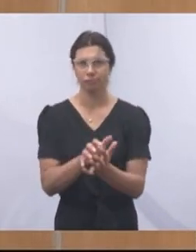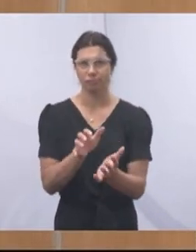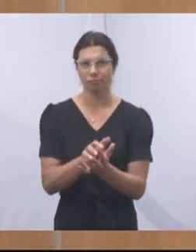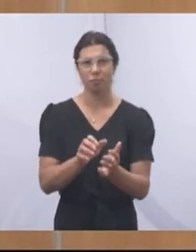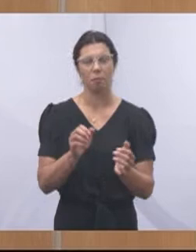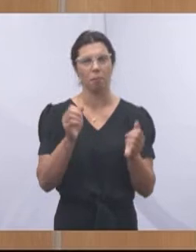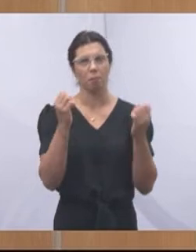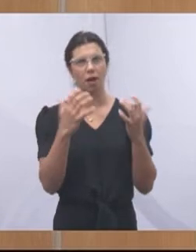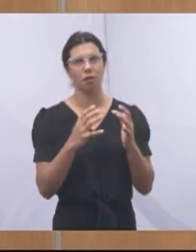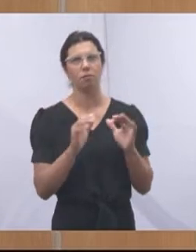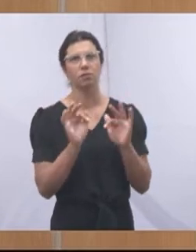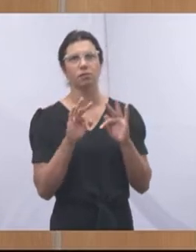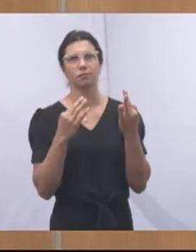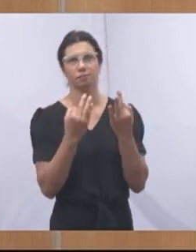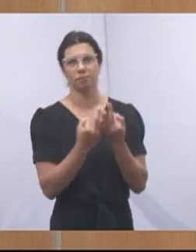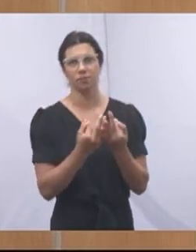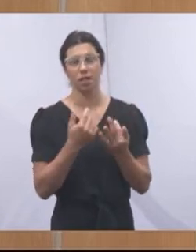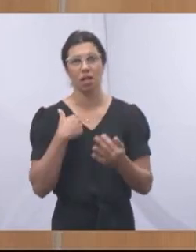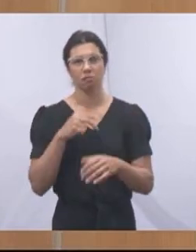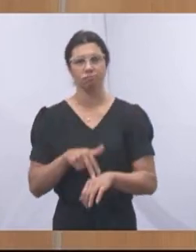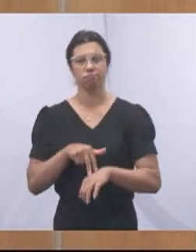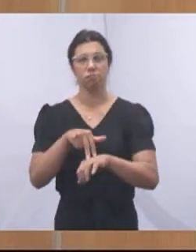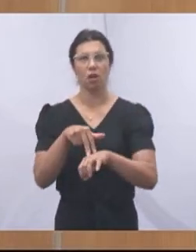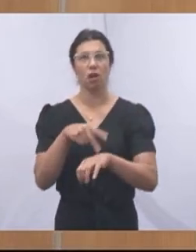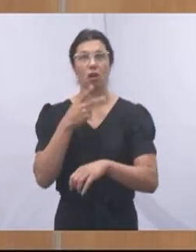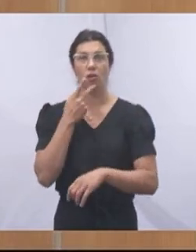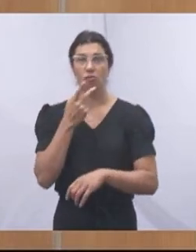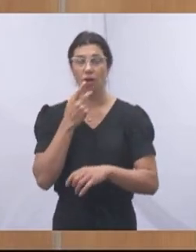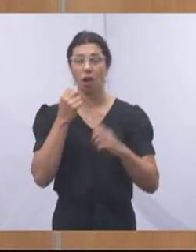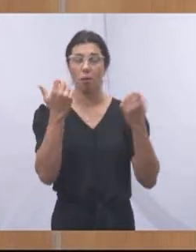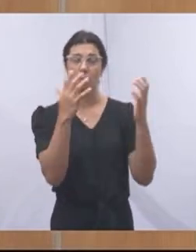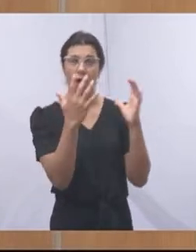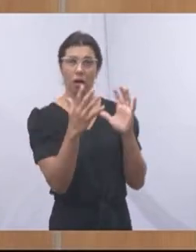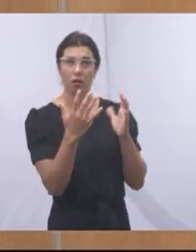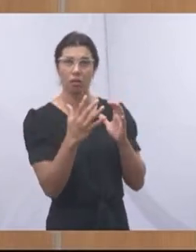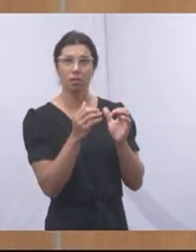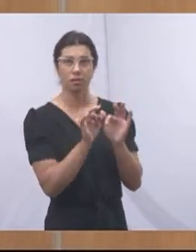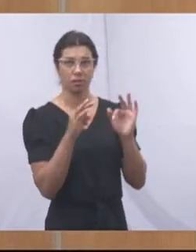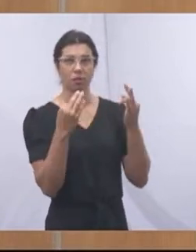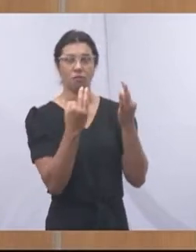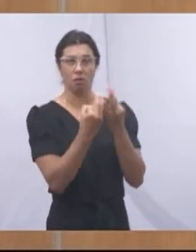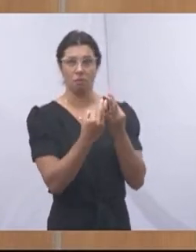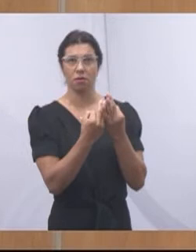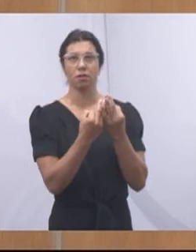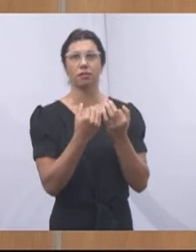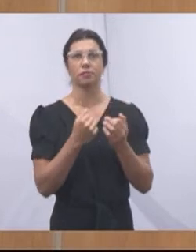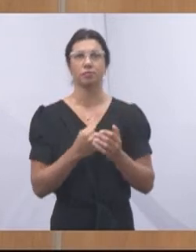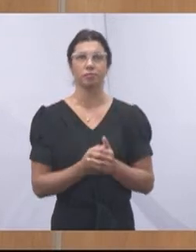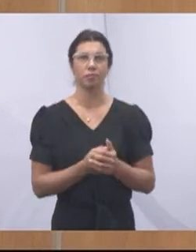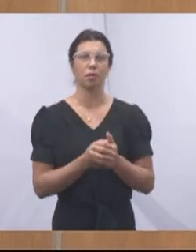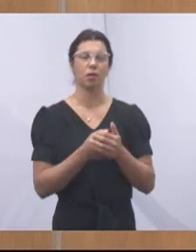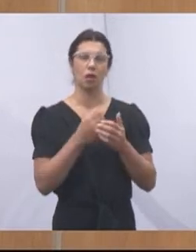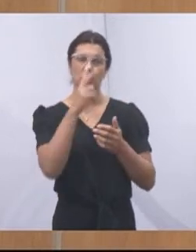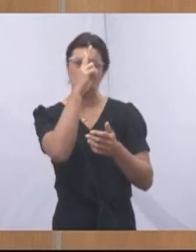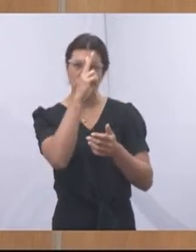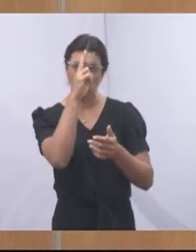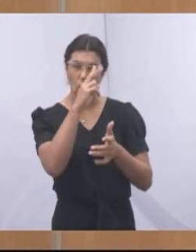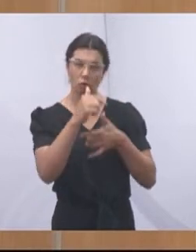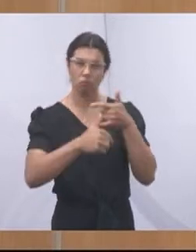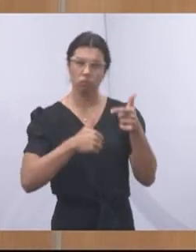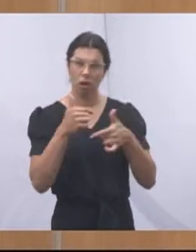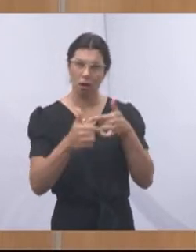eu pensei em subir aqui para parabenizar essa família pelo legado, pelo